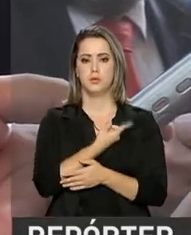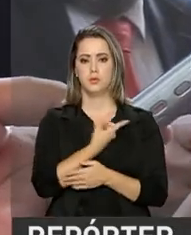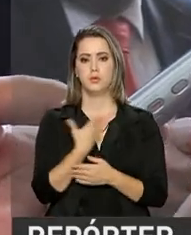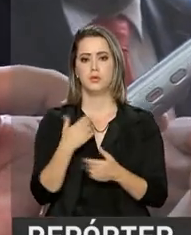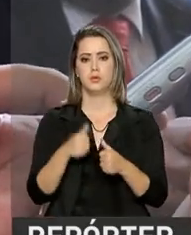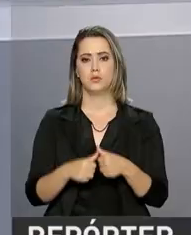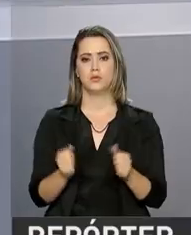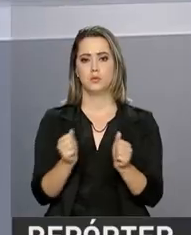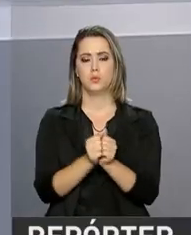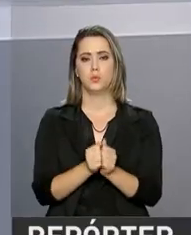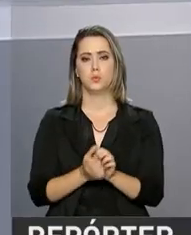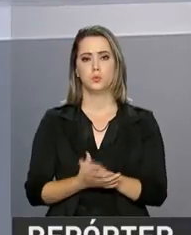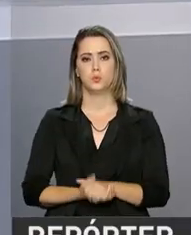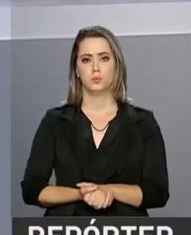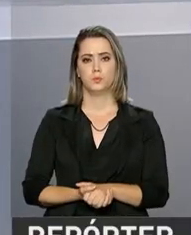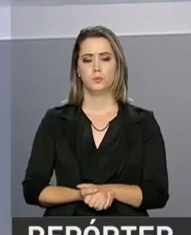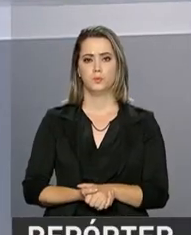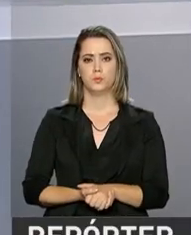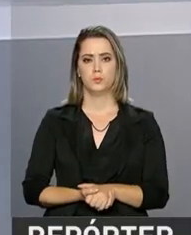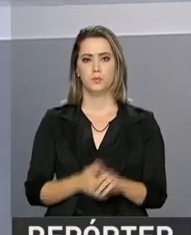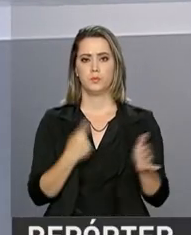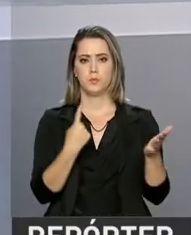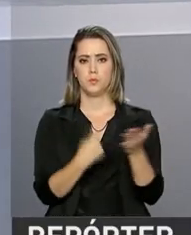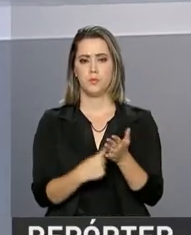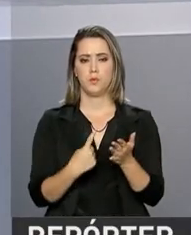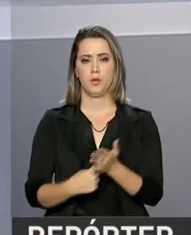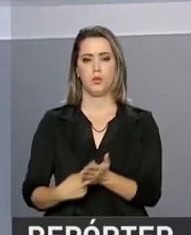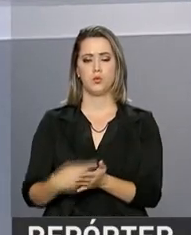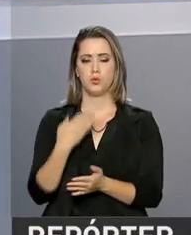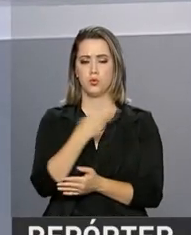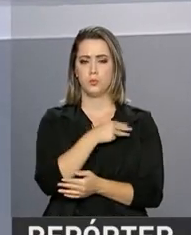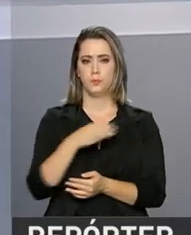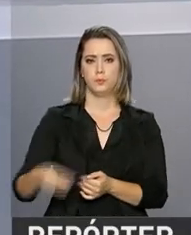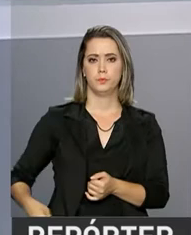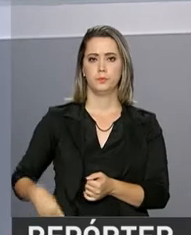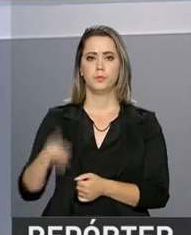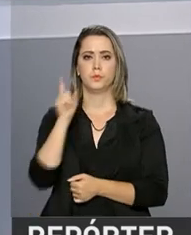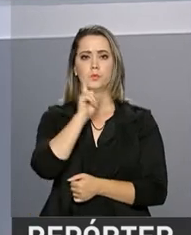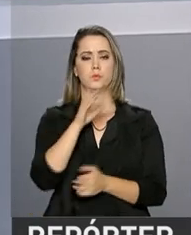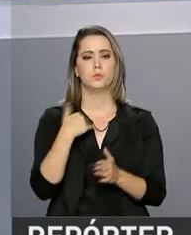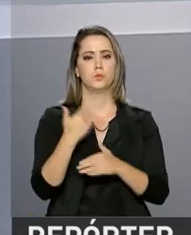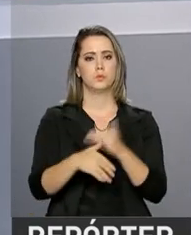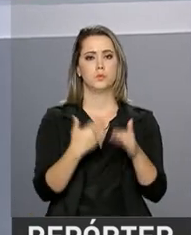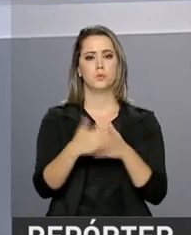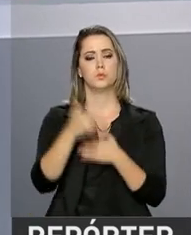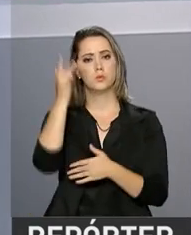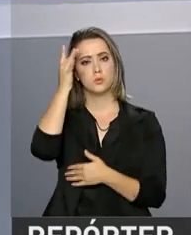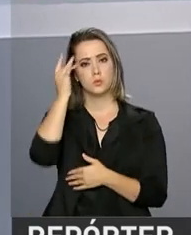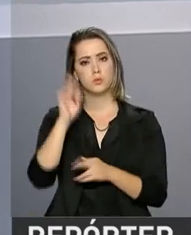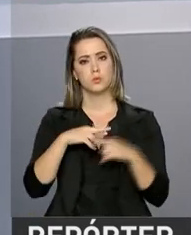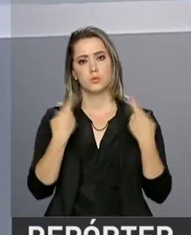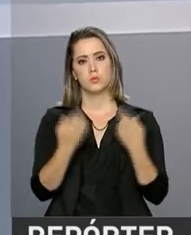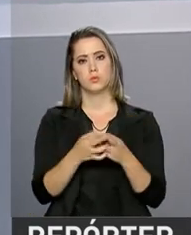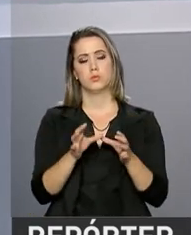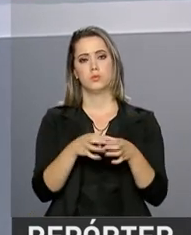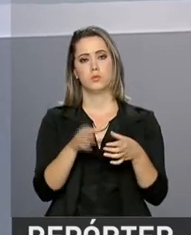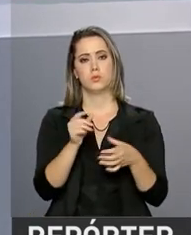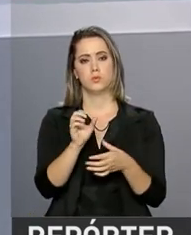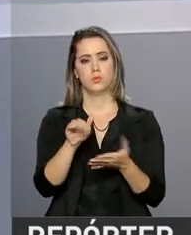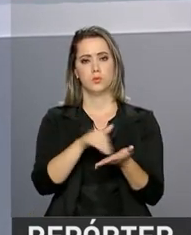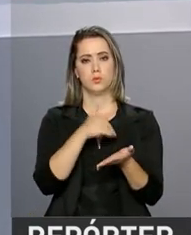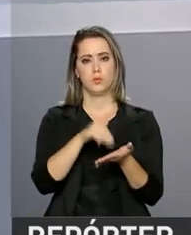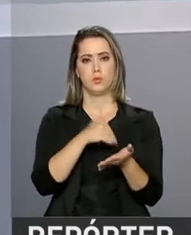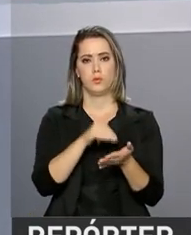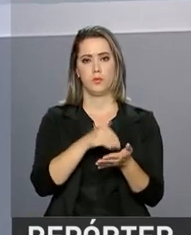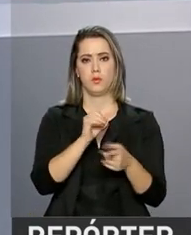vendo a agenda do ministro aluízio nunes nos estados unidos continua amanhã com uma reunião com o secretário de